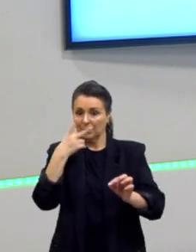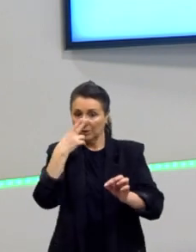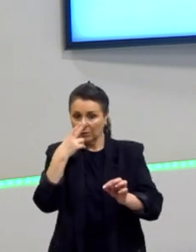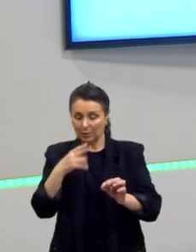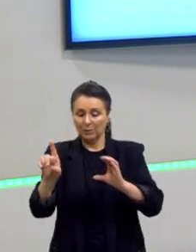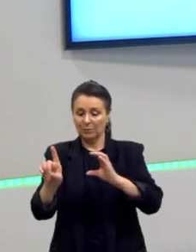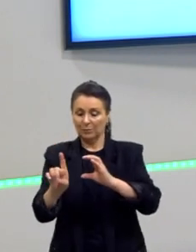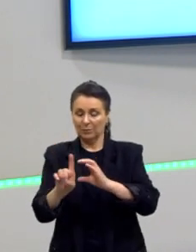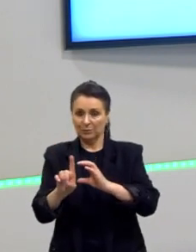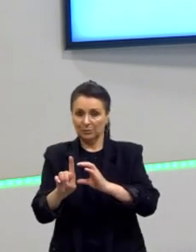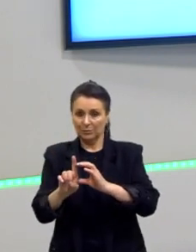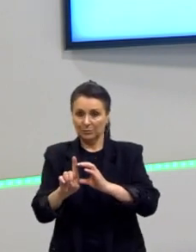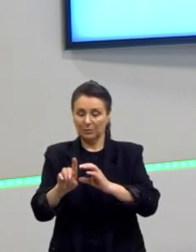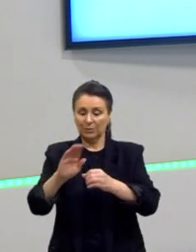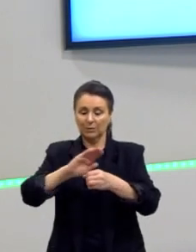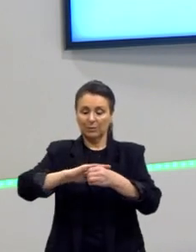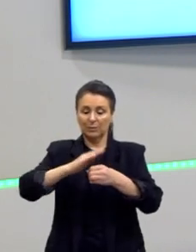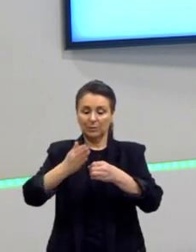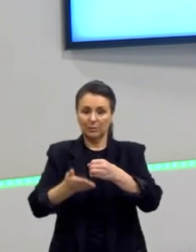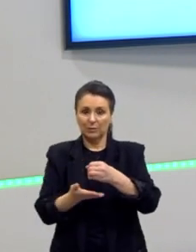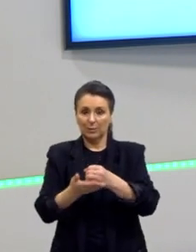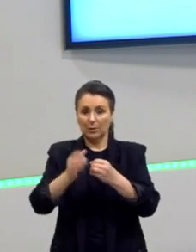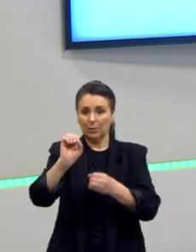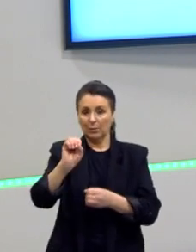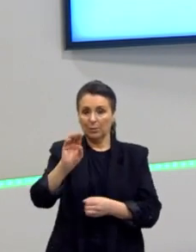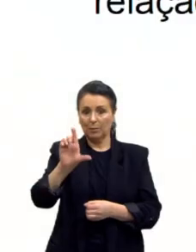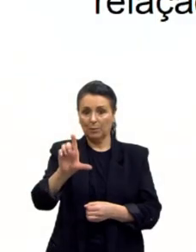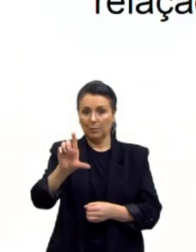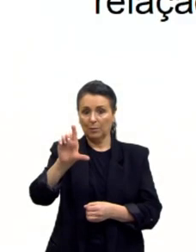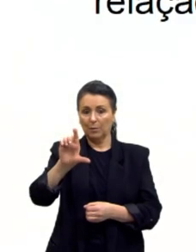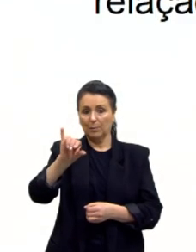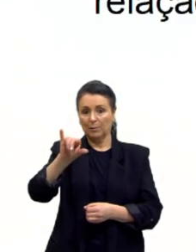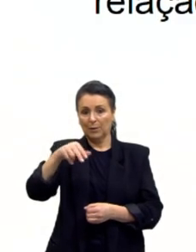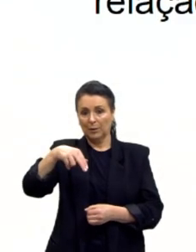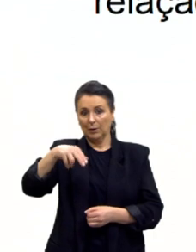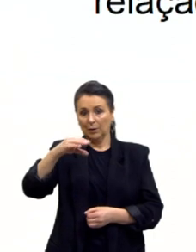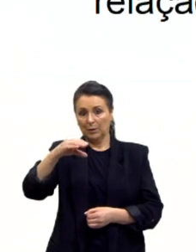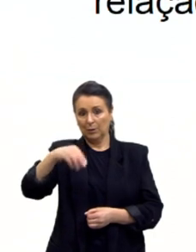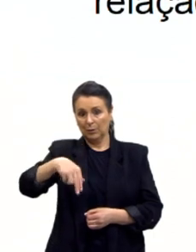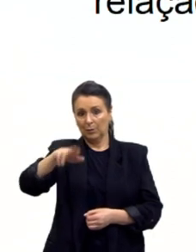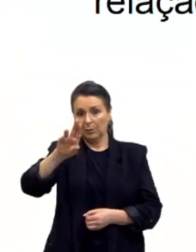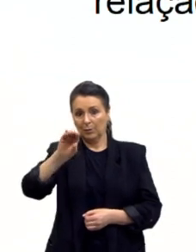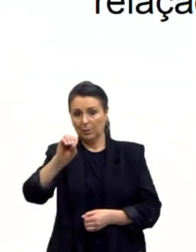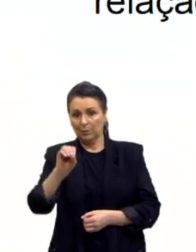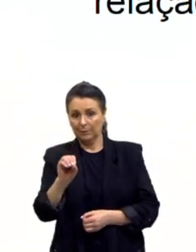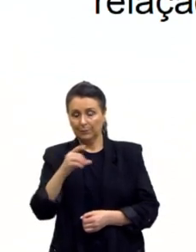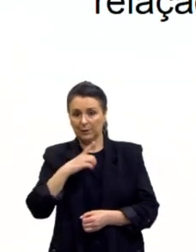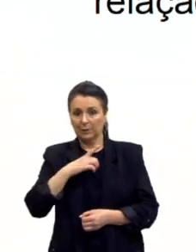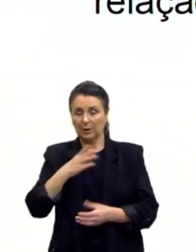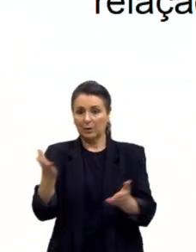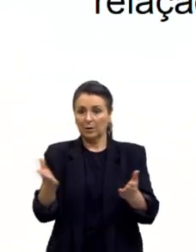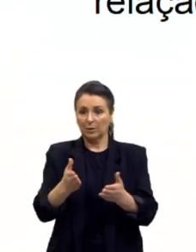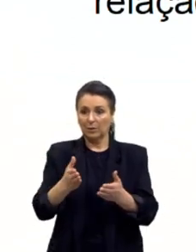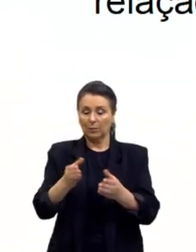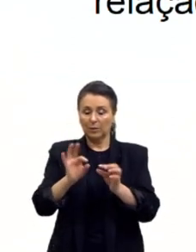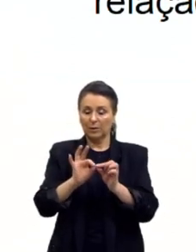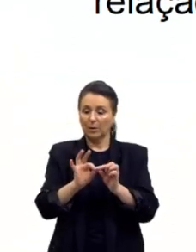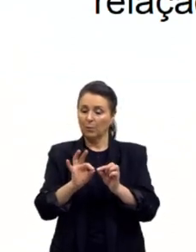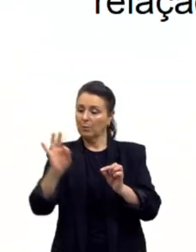e ainda temos o cilindro então oblíquo nas italianos o cilindro reto e temos agora o caso de um cilindro